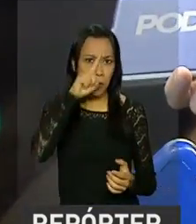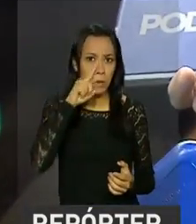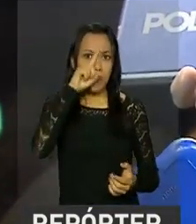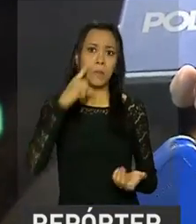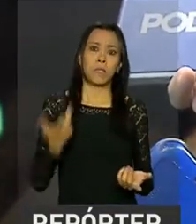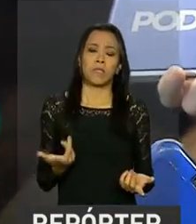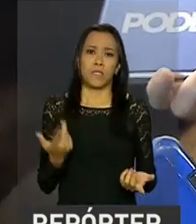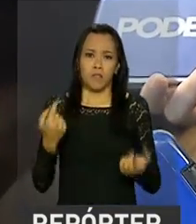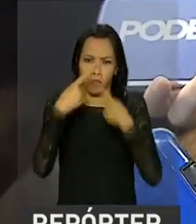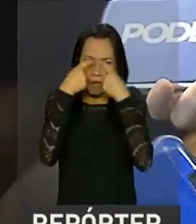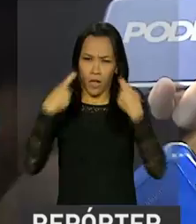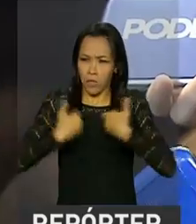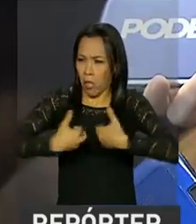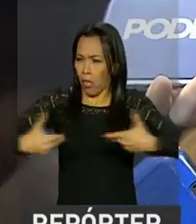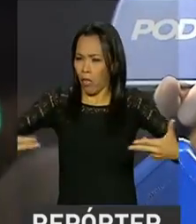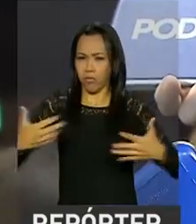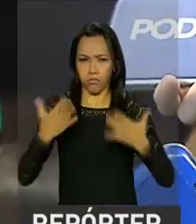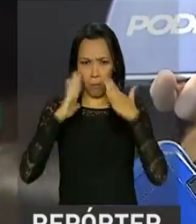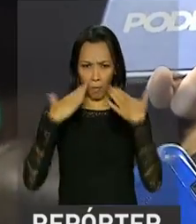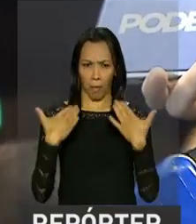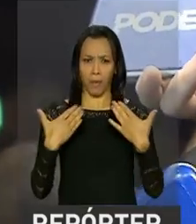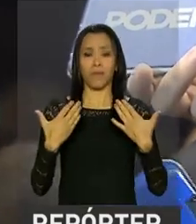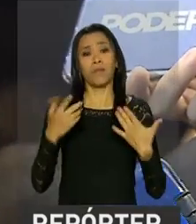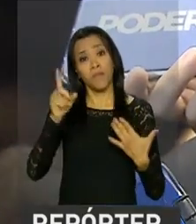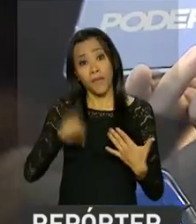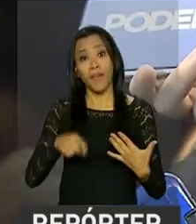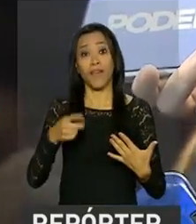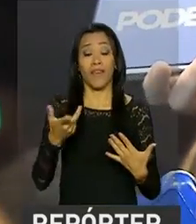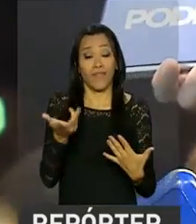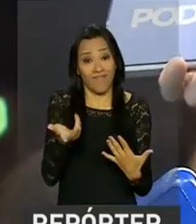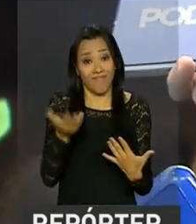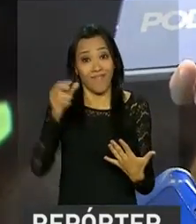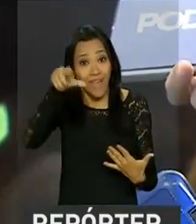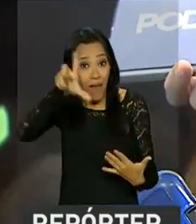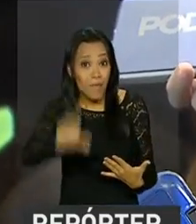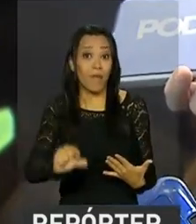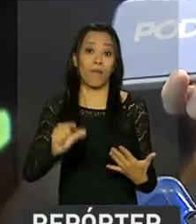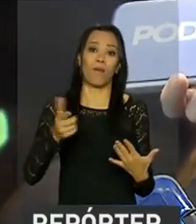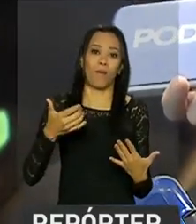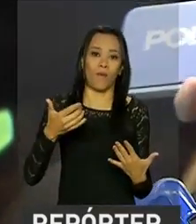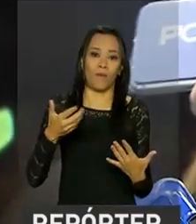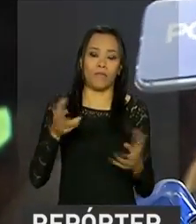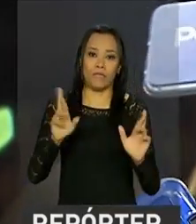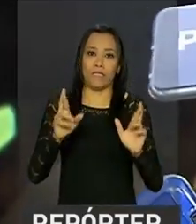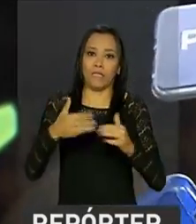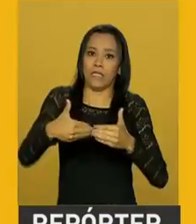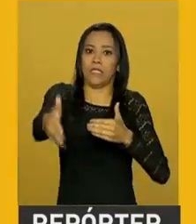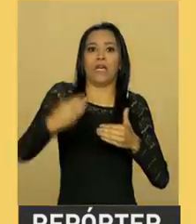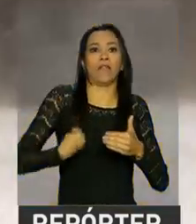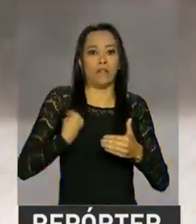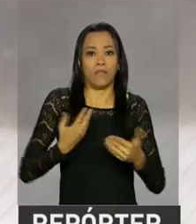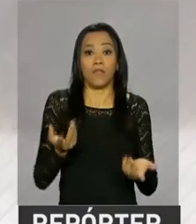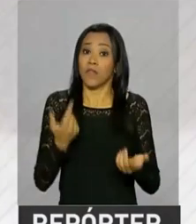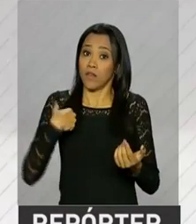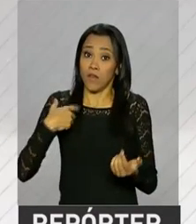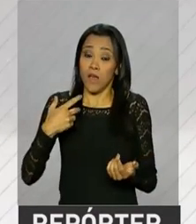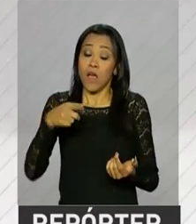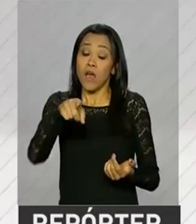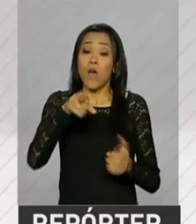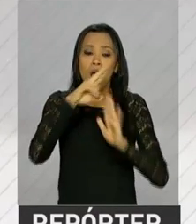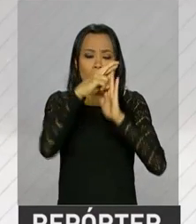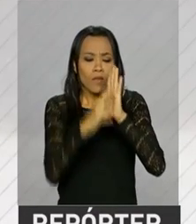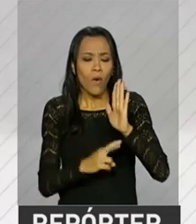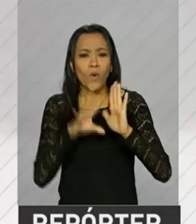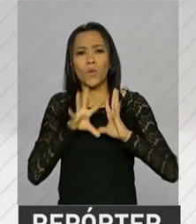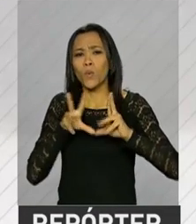policial tem uma expectativa média de vida inferior ao restante da população. Então eu acho que é justo. Pelo relatório, todo